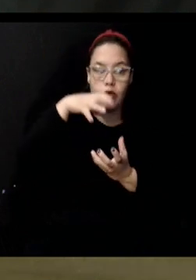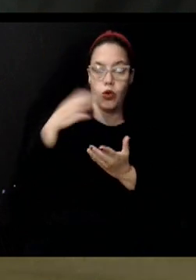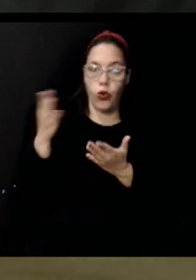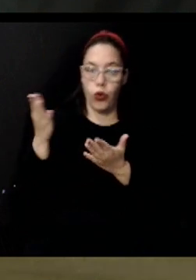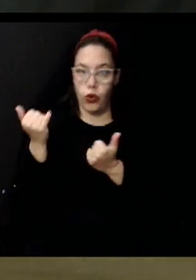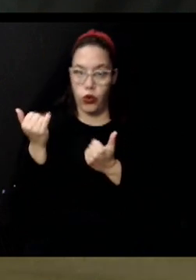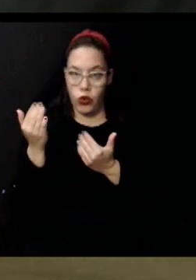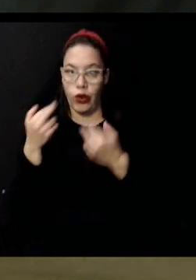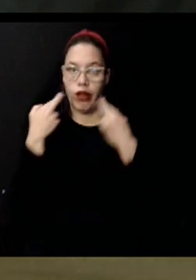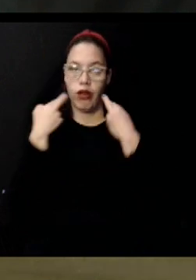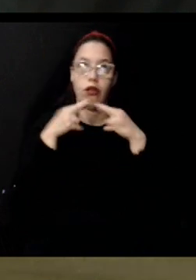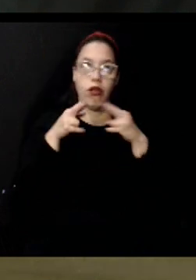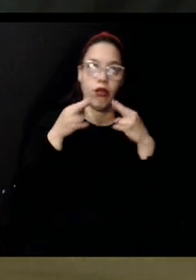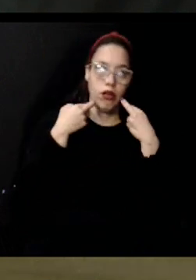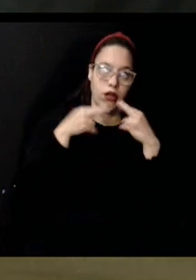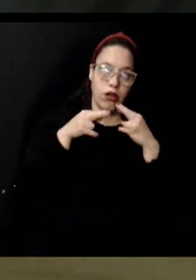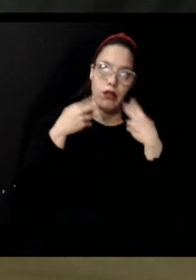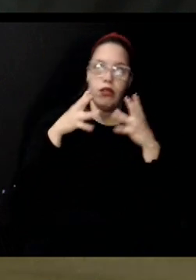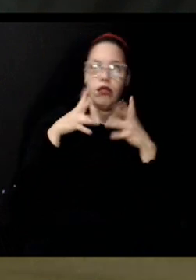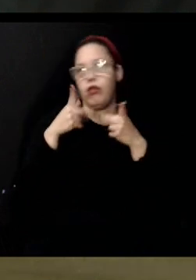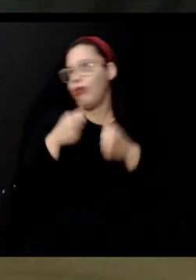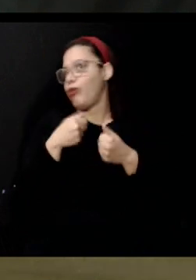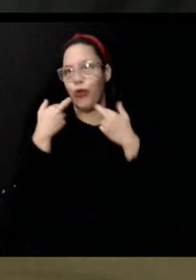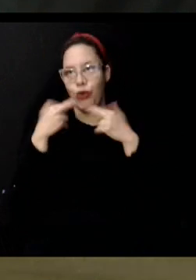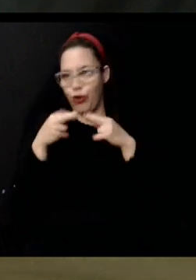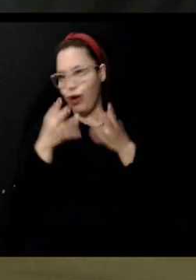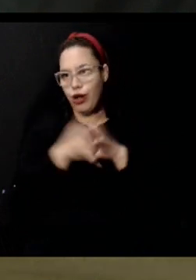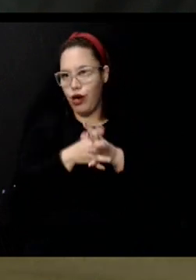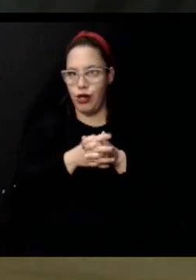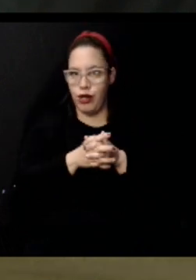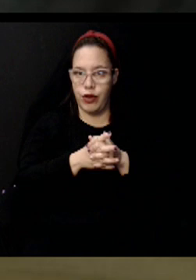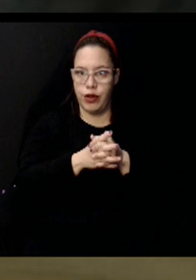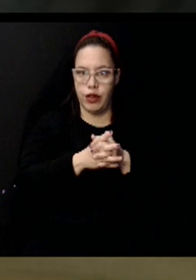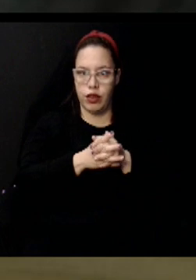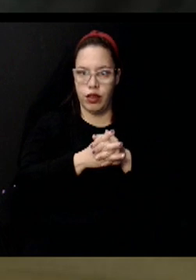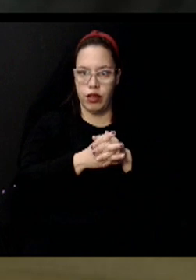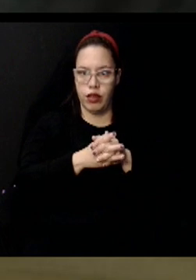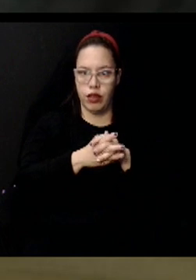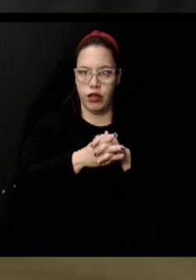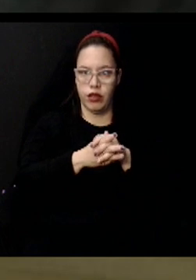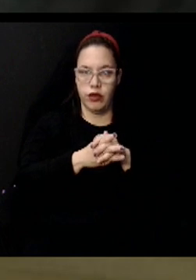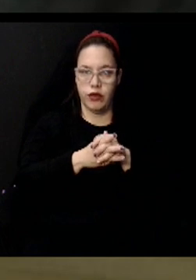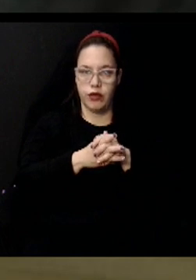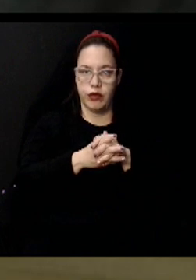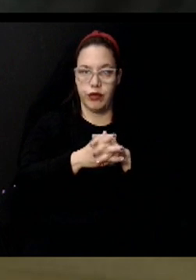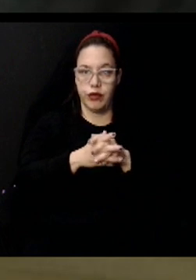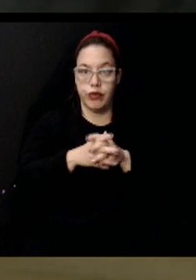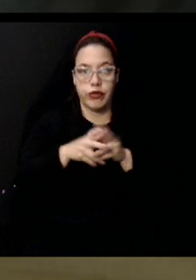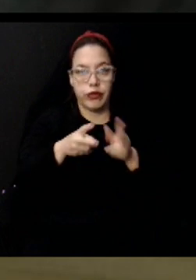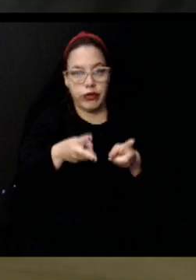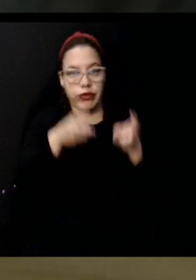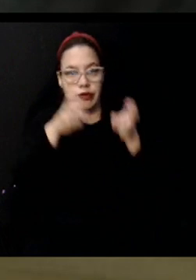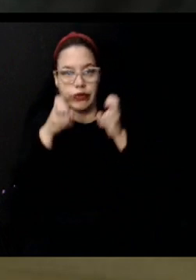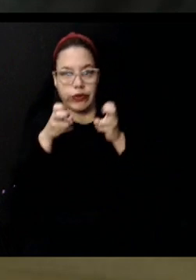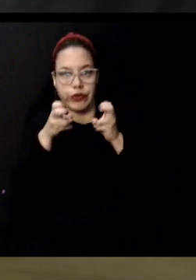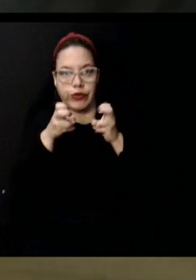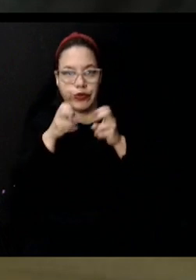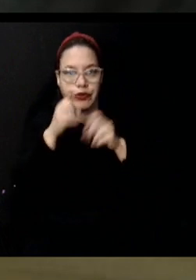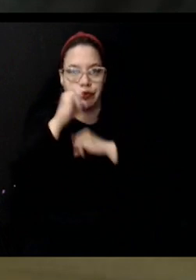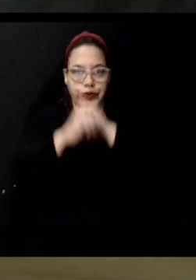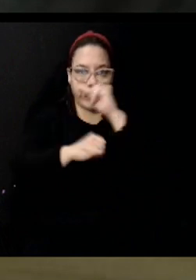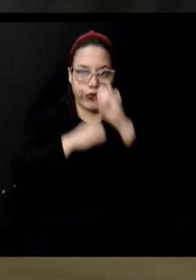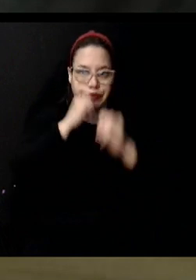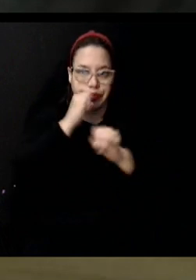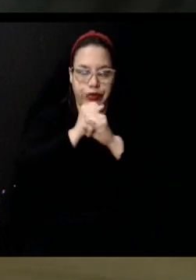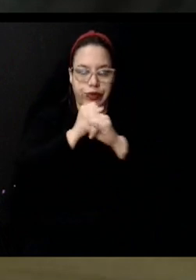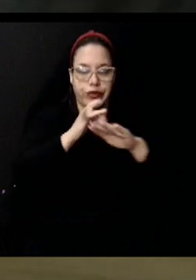reclamam, gente, todo mundo reclama, né. Aham. Agora, a gente pode perceber que a internet, as redes